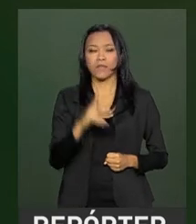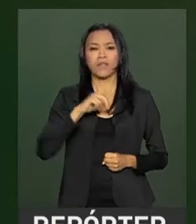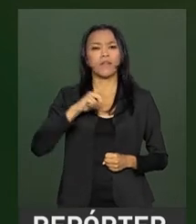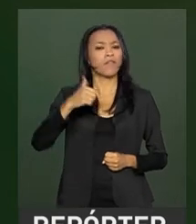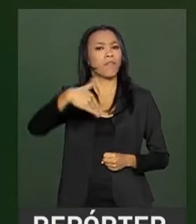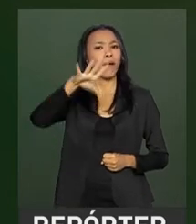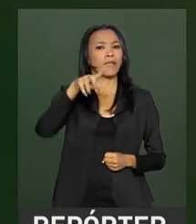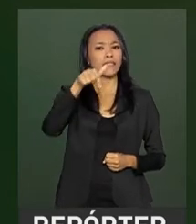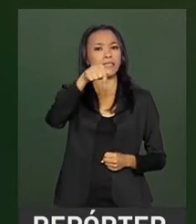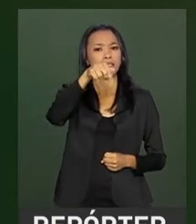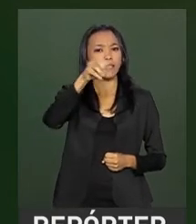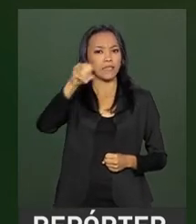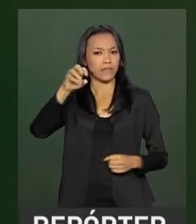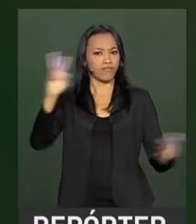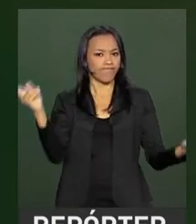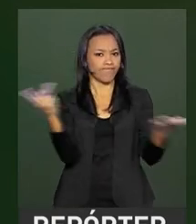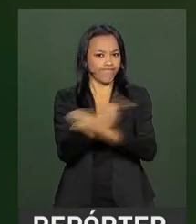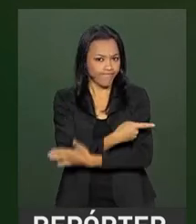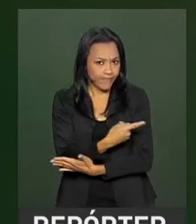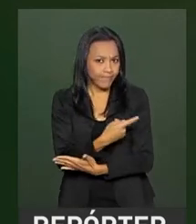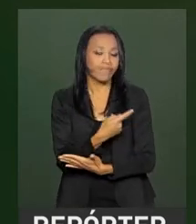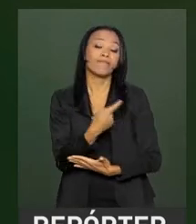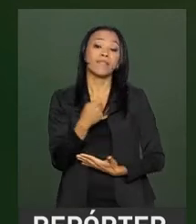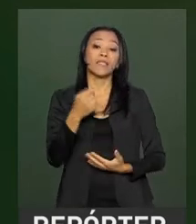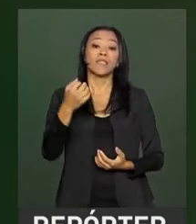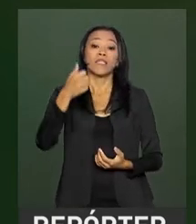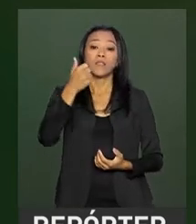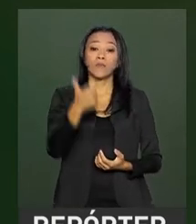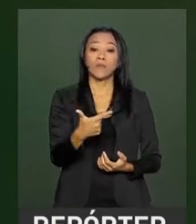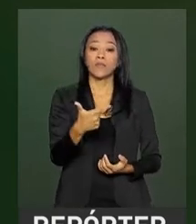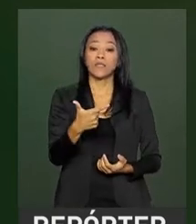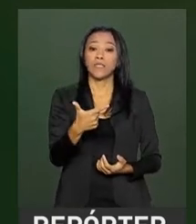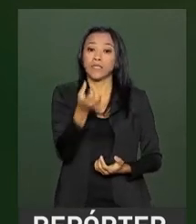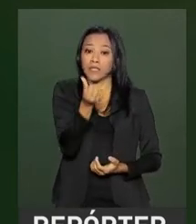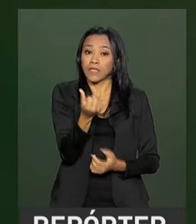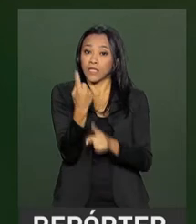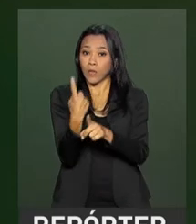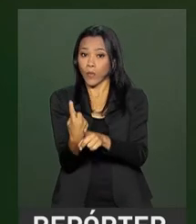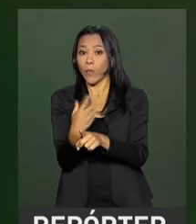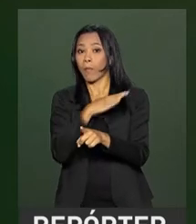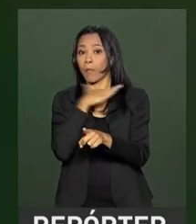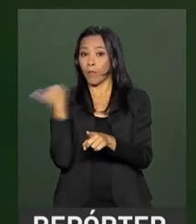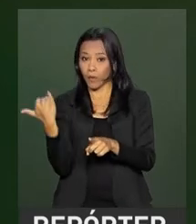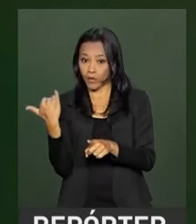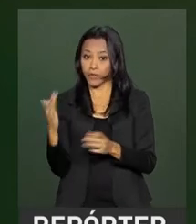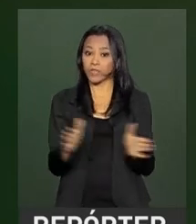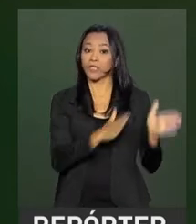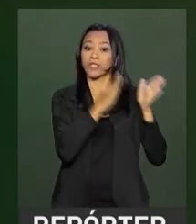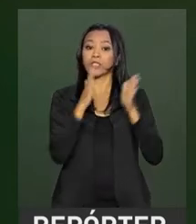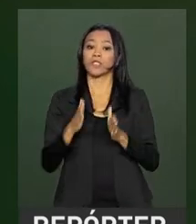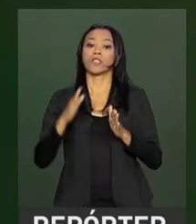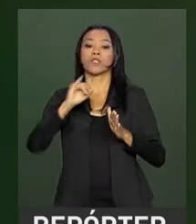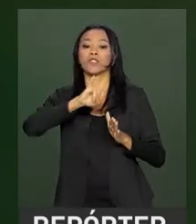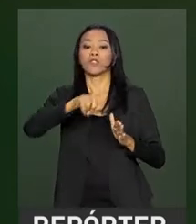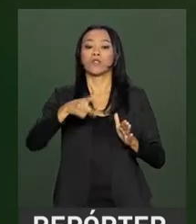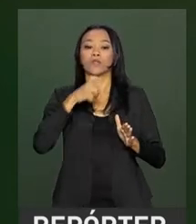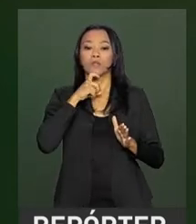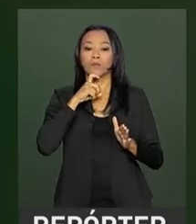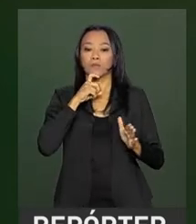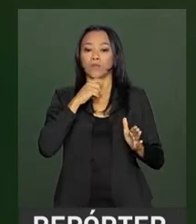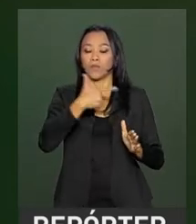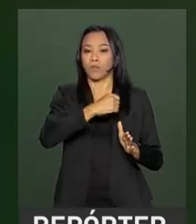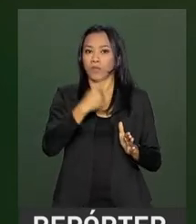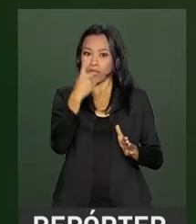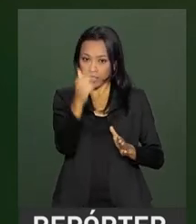700 casos e 261 mortes por febre amarela já de julho de 2017 até o dia